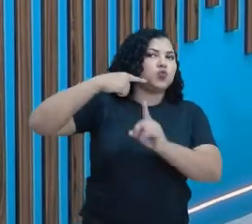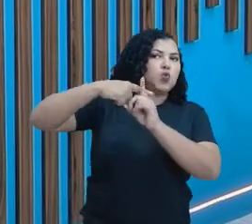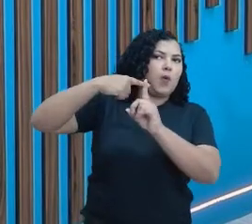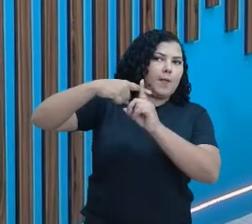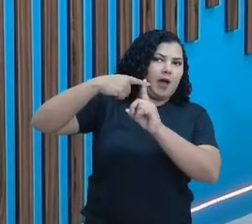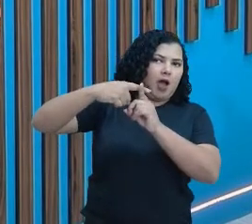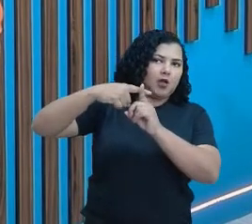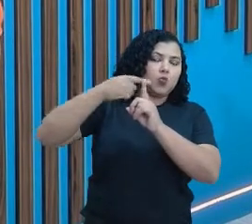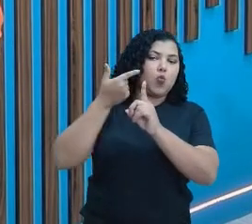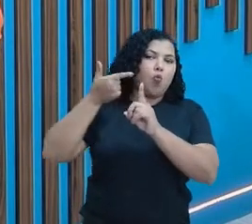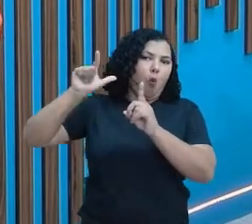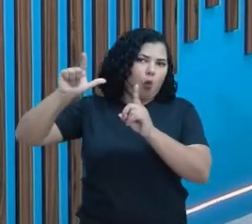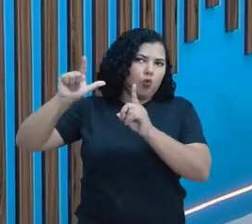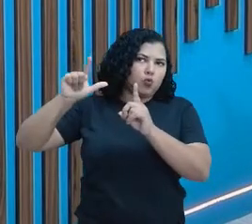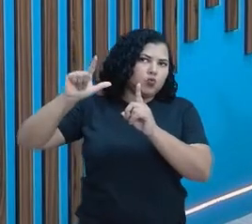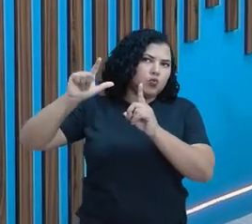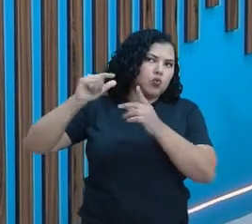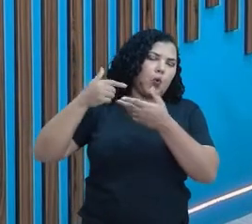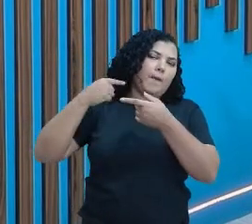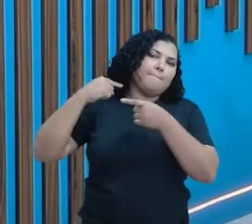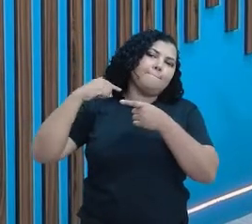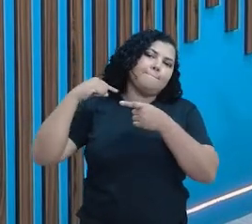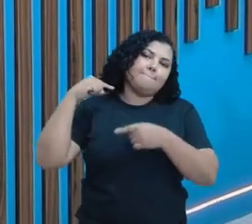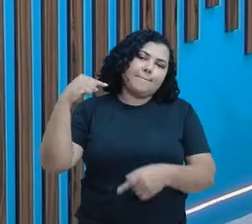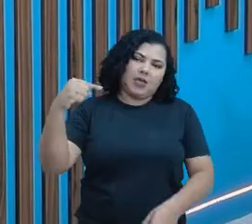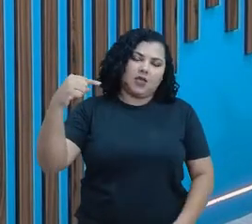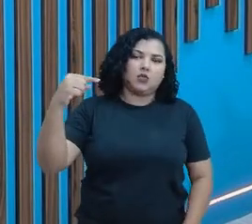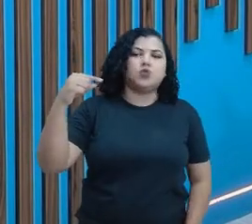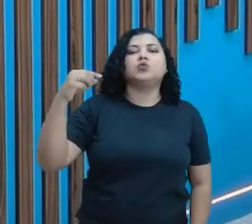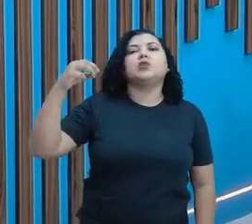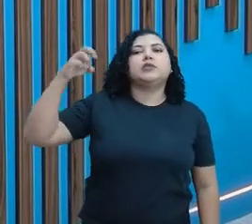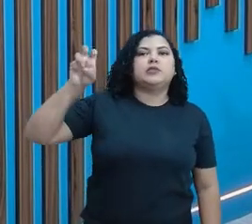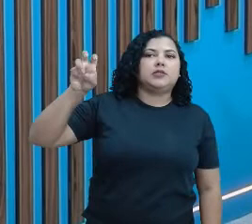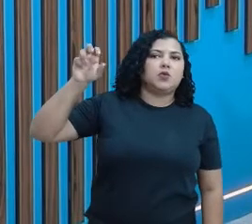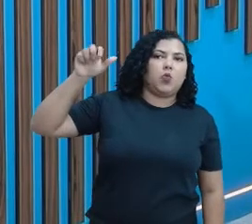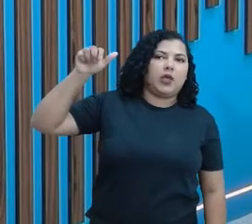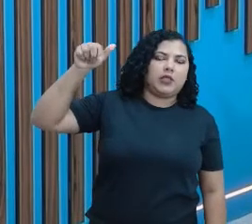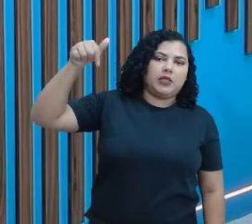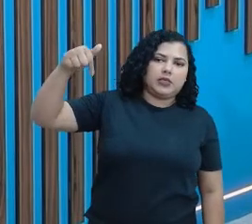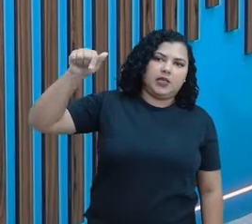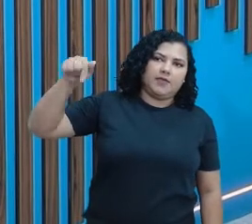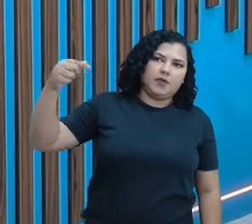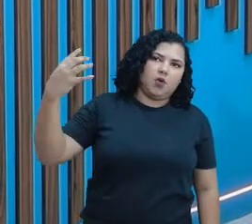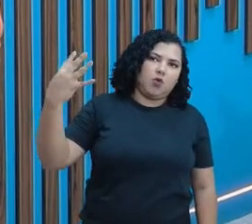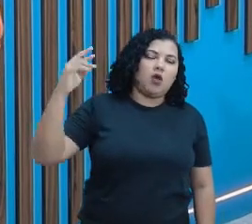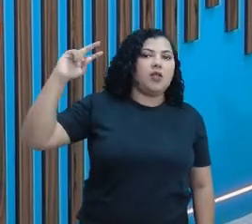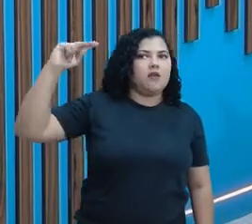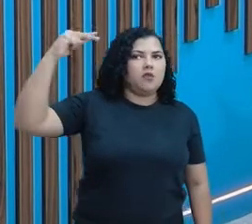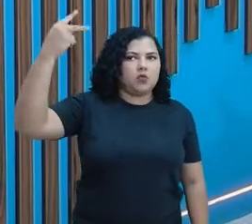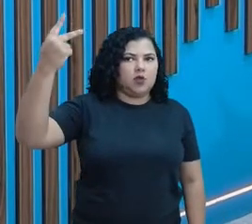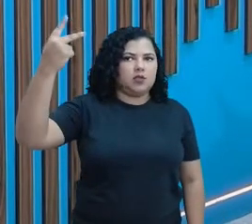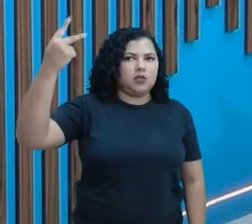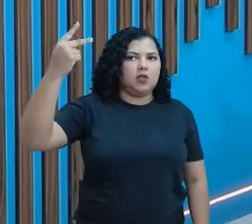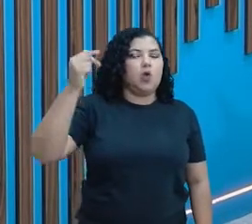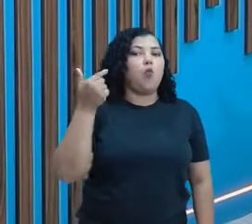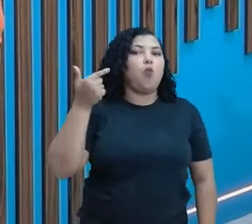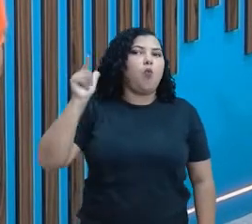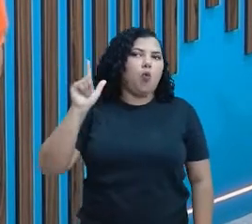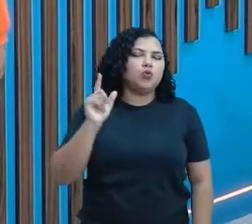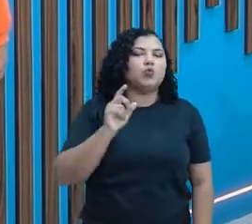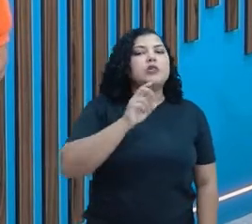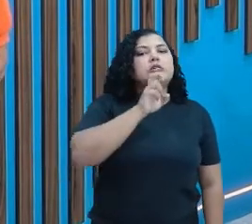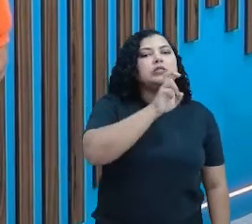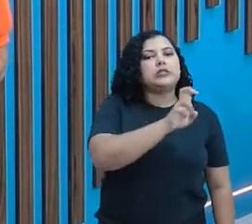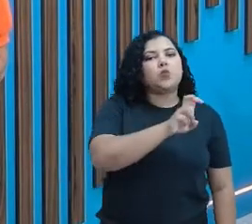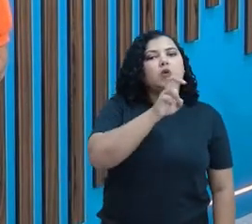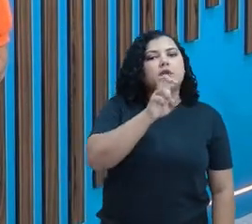média elevado ao quadrado, o próximo, 58 menos a média elevado ao quadrado, o penúltimo aqui,